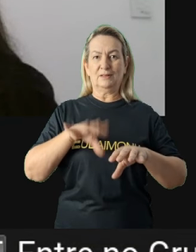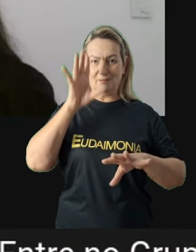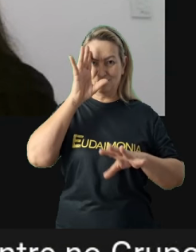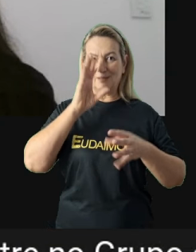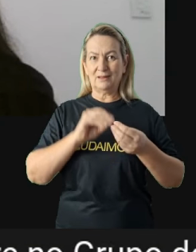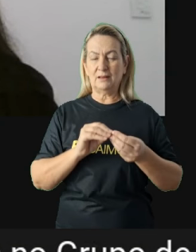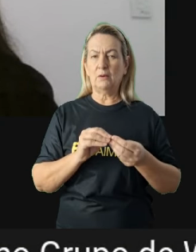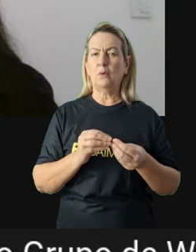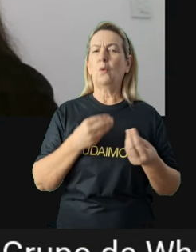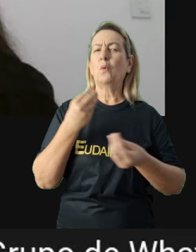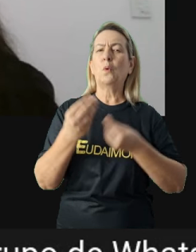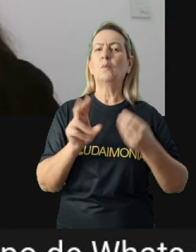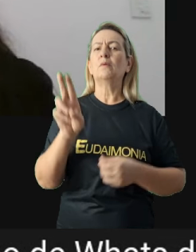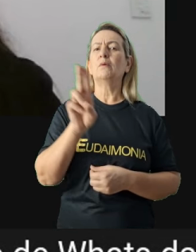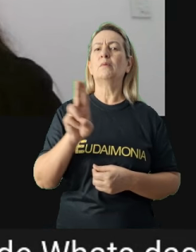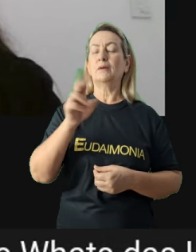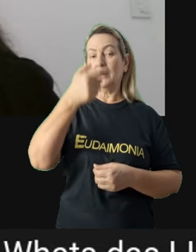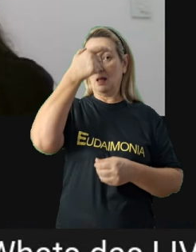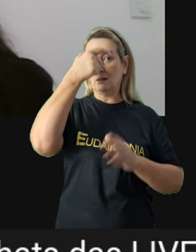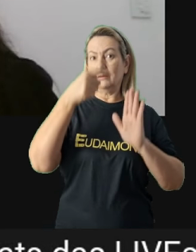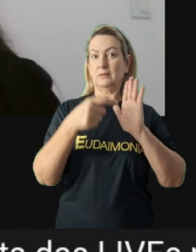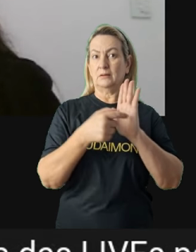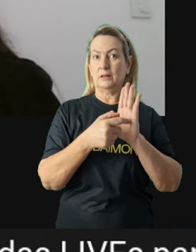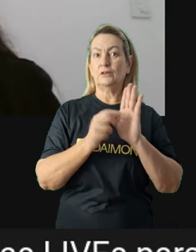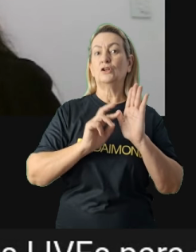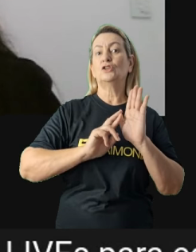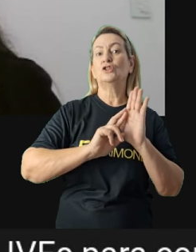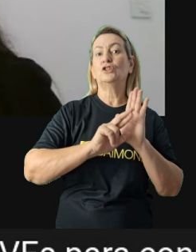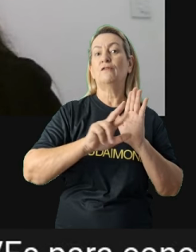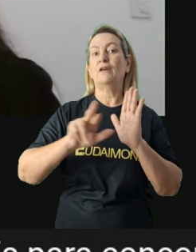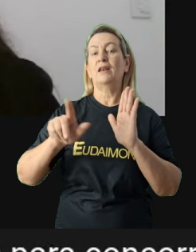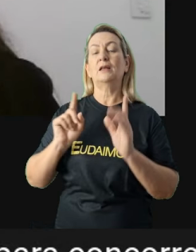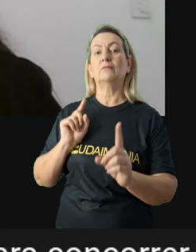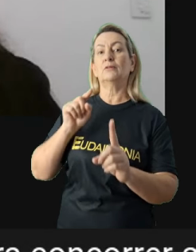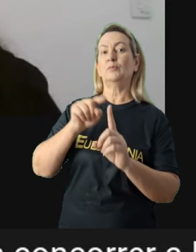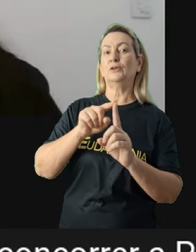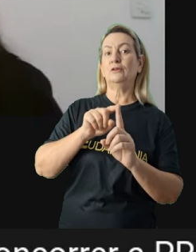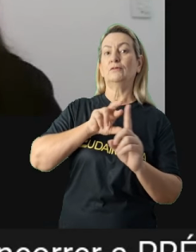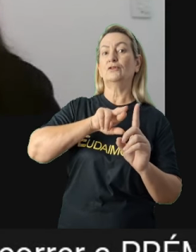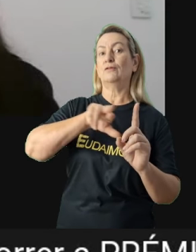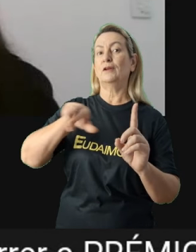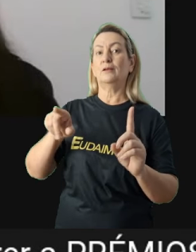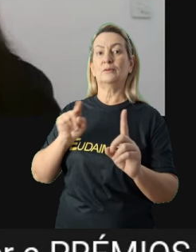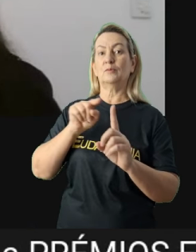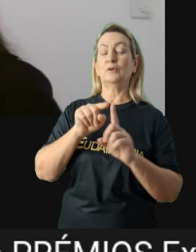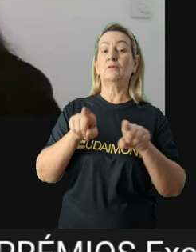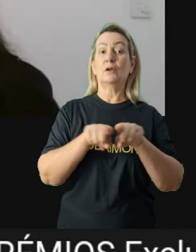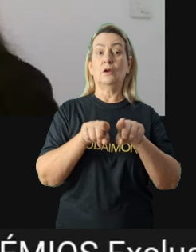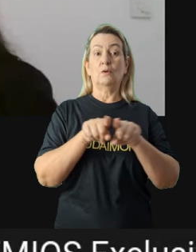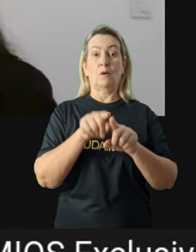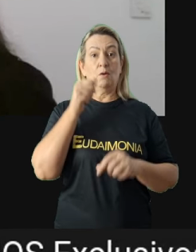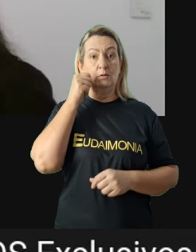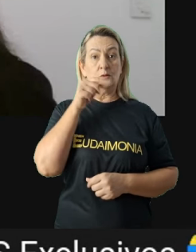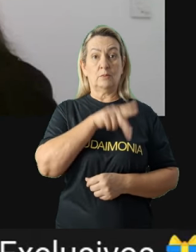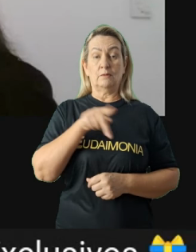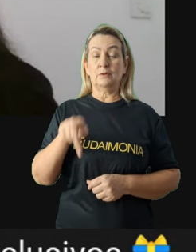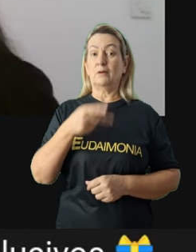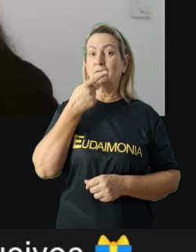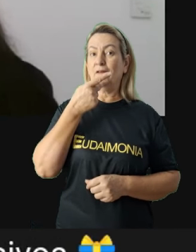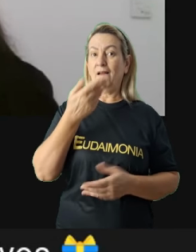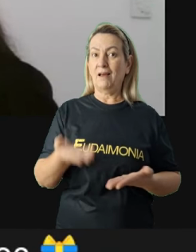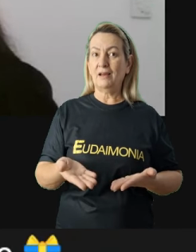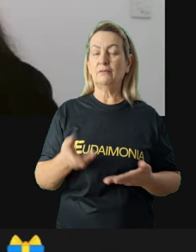educação? Como a Isis já colocou, né? Tem como você utilizar a IA para diferentes fins, né? Como a própria